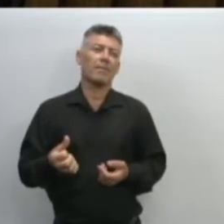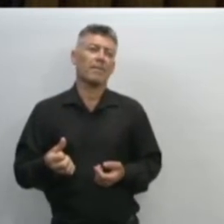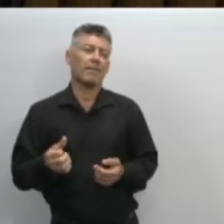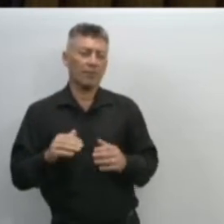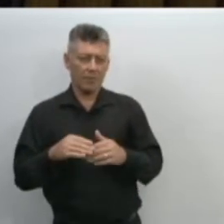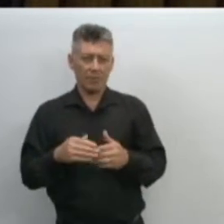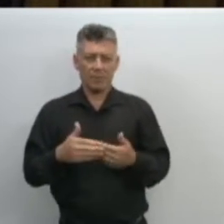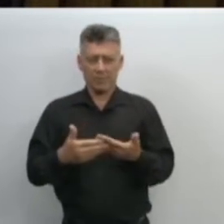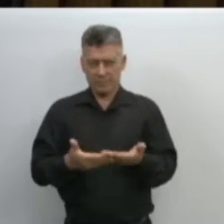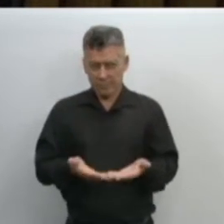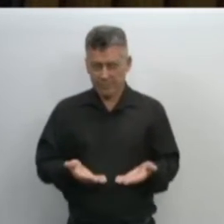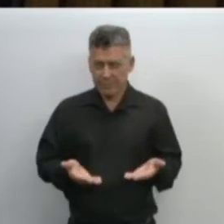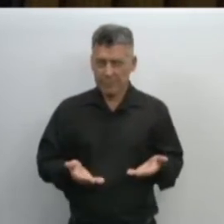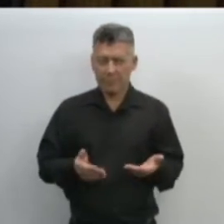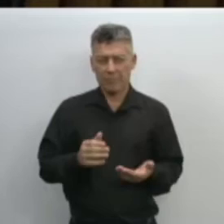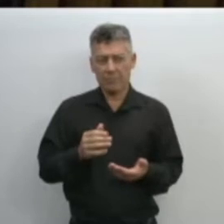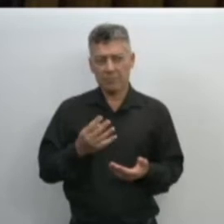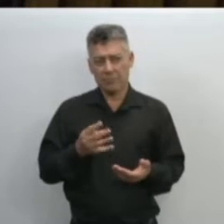requerimento